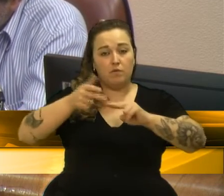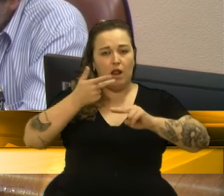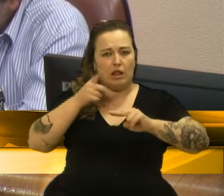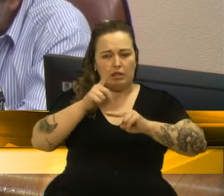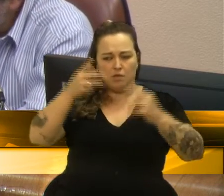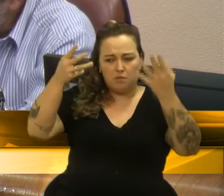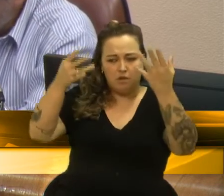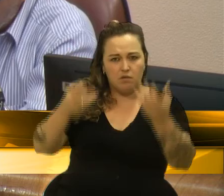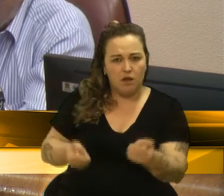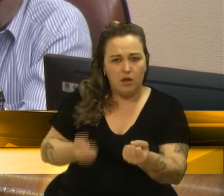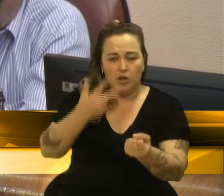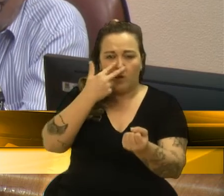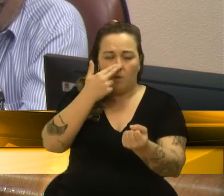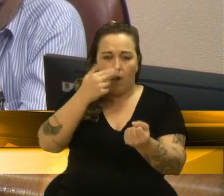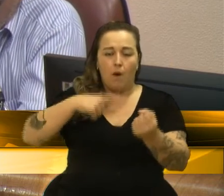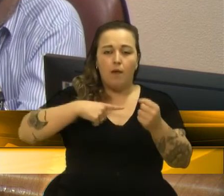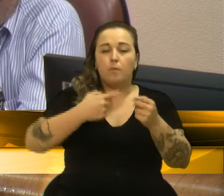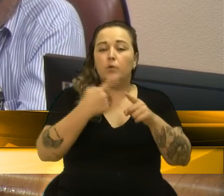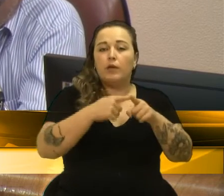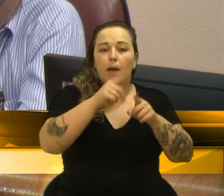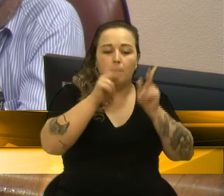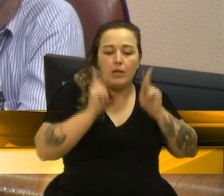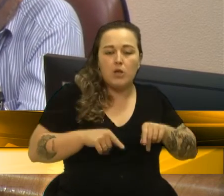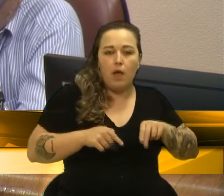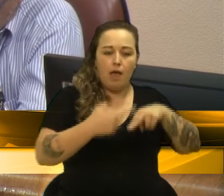como uma sexualidade diferente da